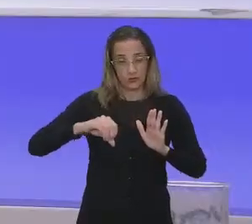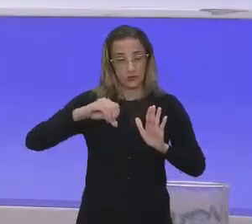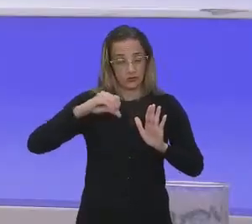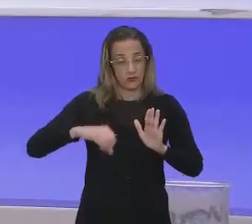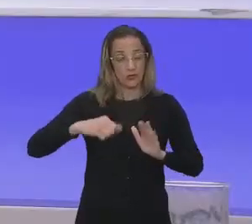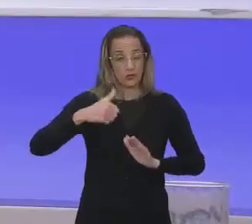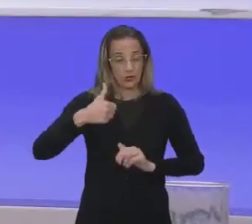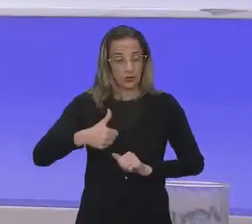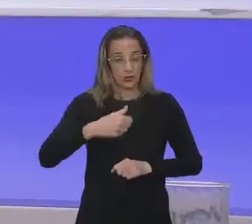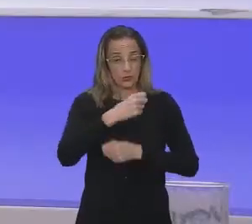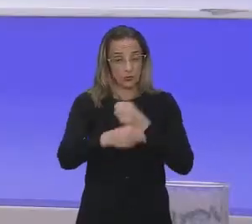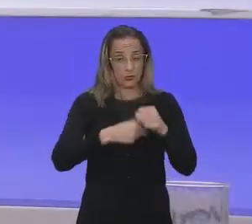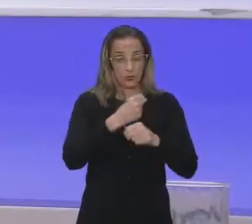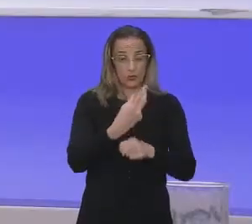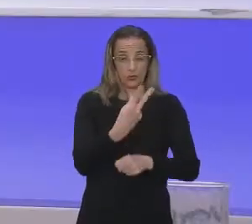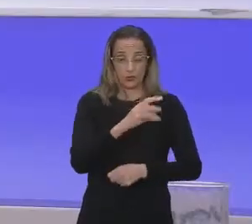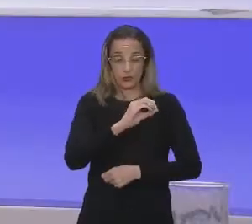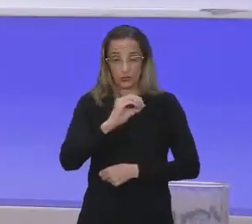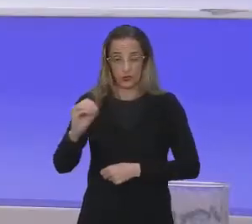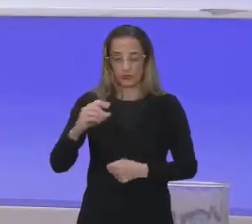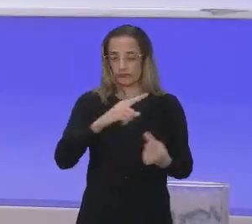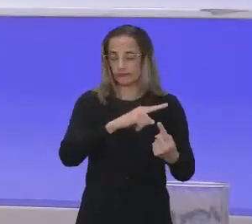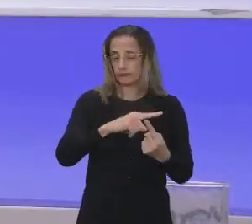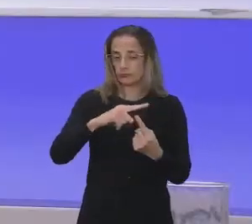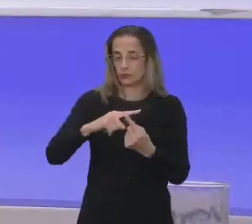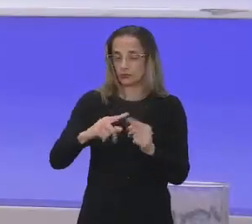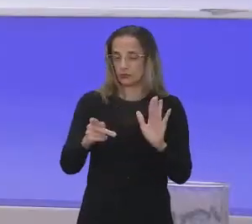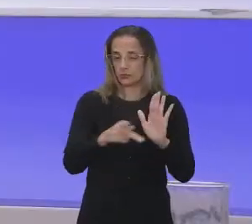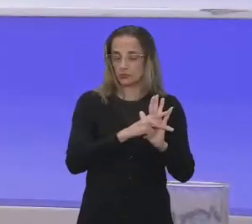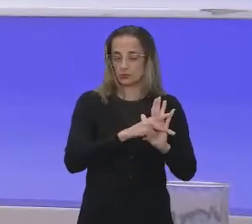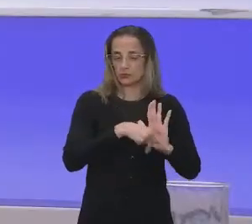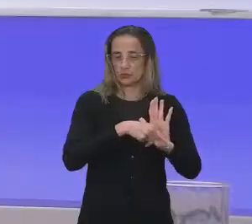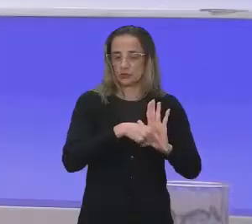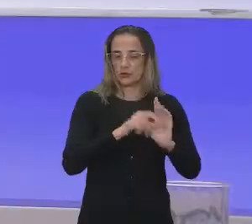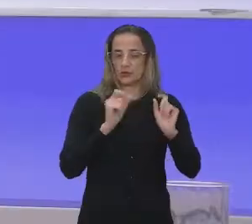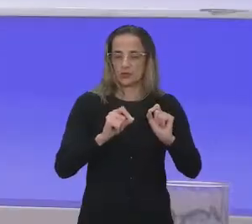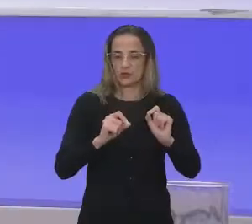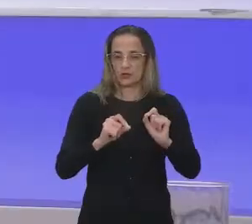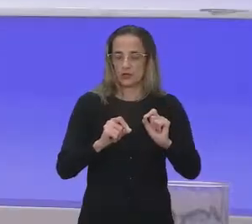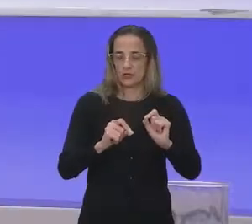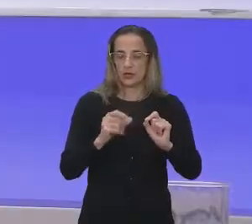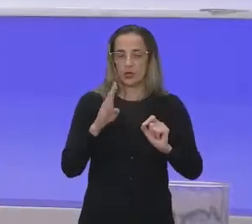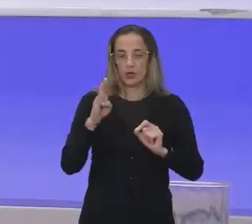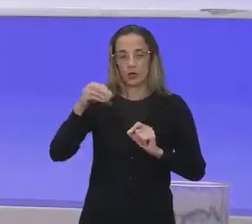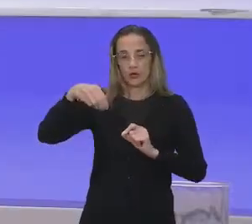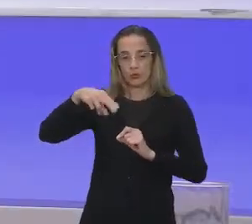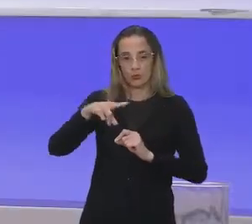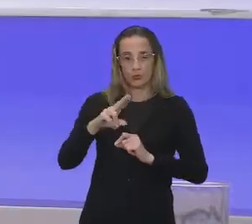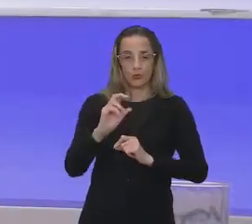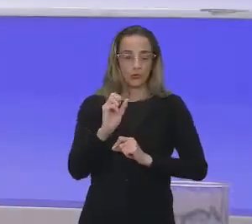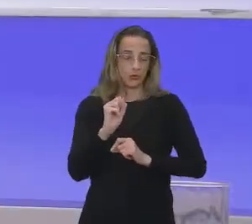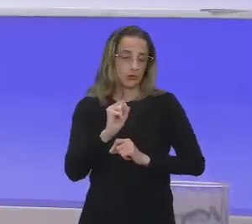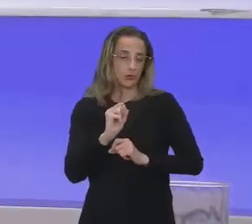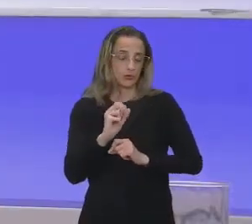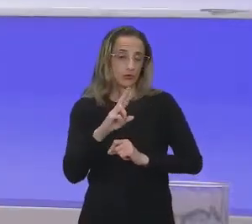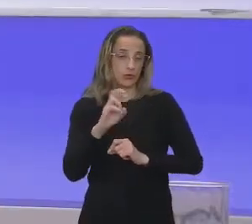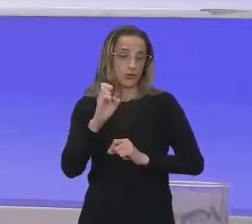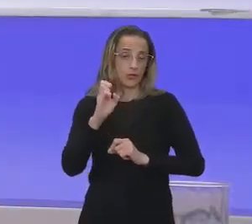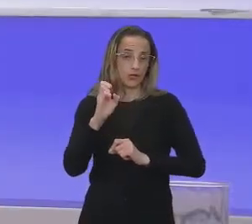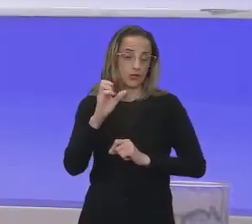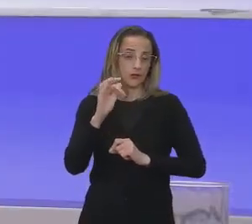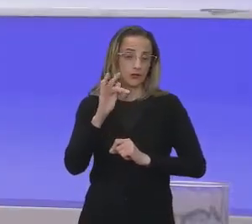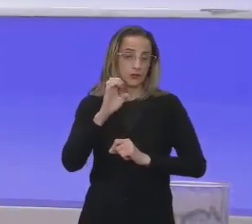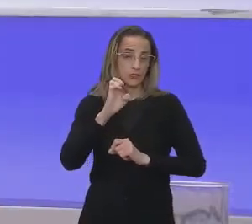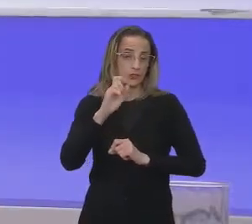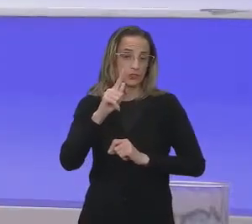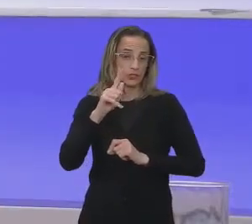de 2000, tem um tipo de projeto que é o bônus refrigerador, onde retira-se um